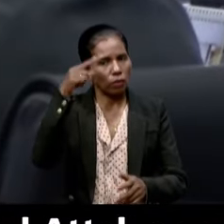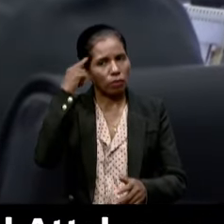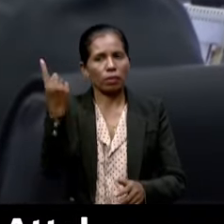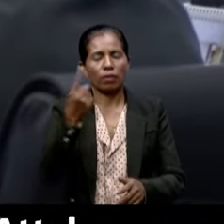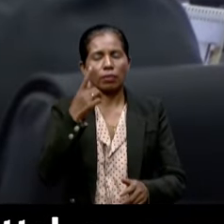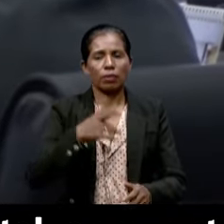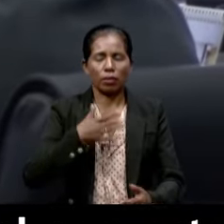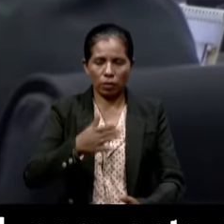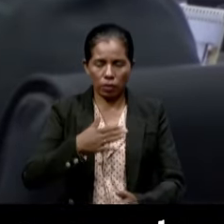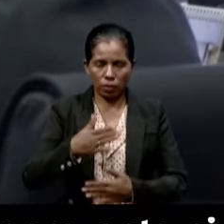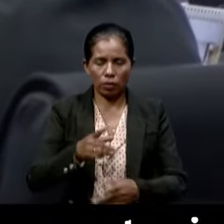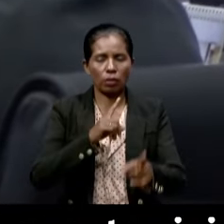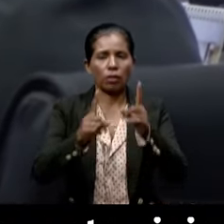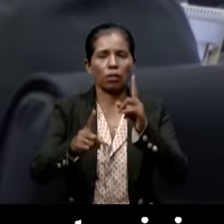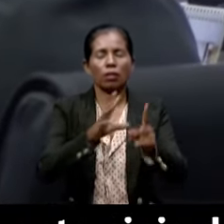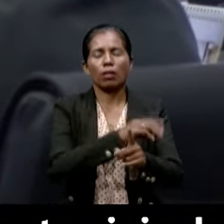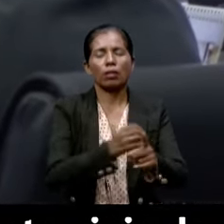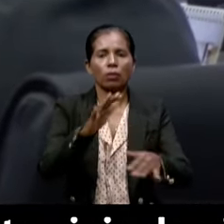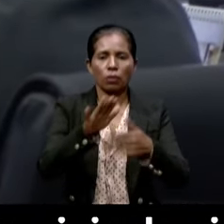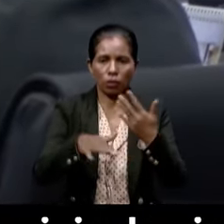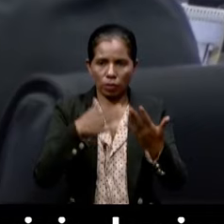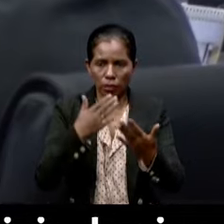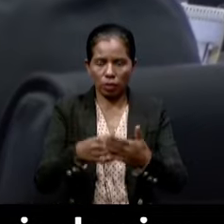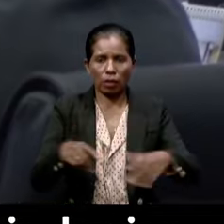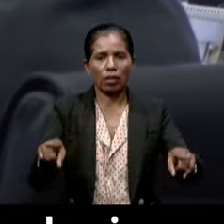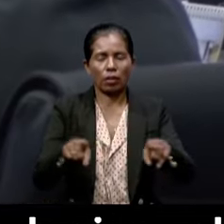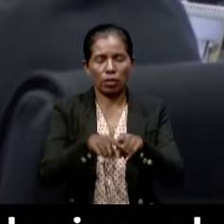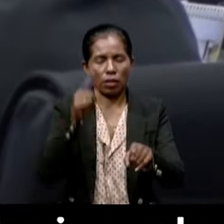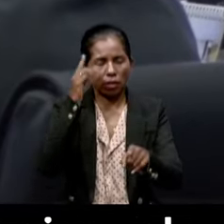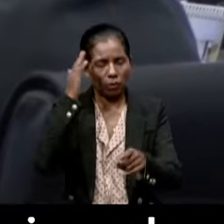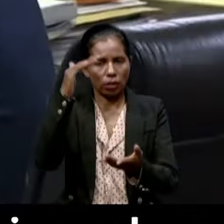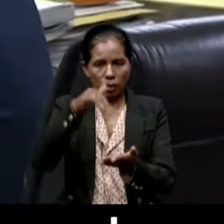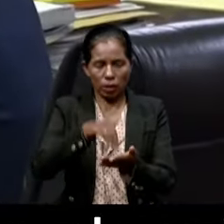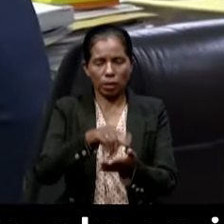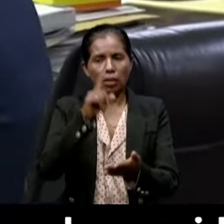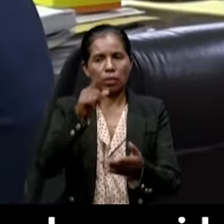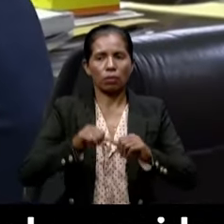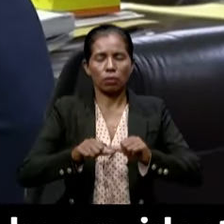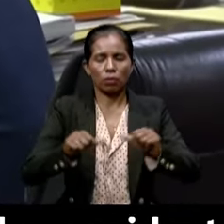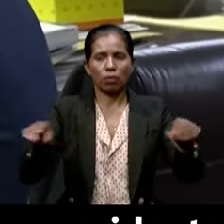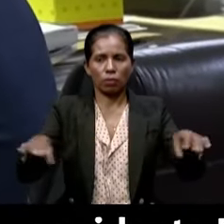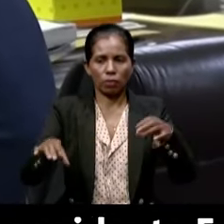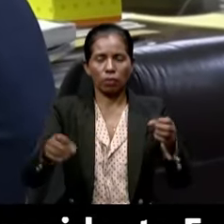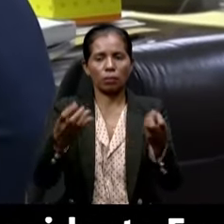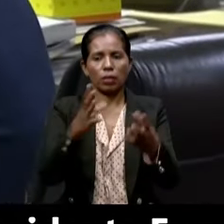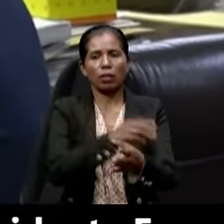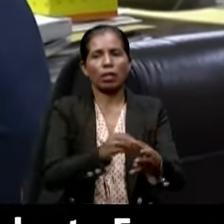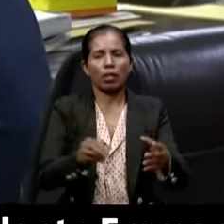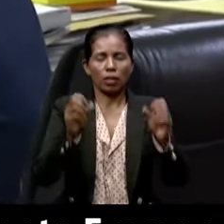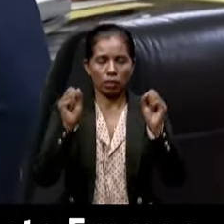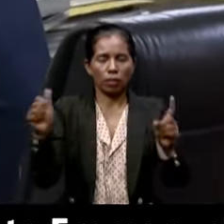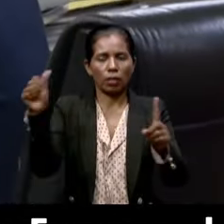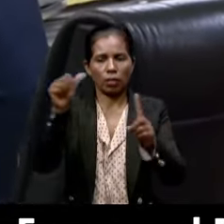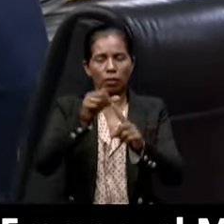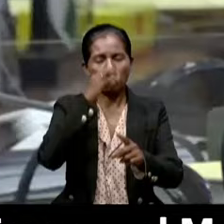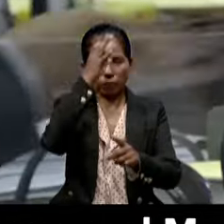apresia orisimo komentario no kritika sira ne hotu sai hanesan reflexão ida ho di continua servisu ho meus oi-oin atu bele atinji